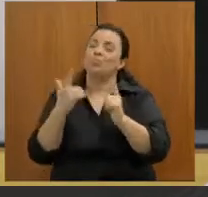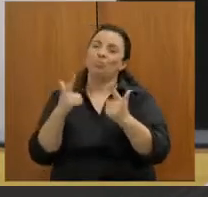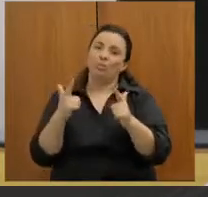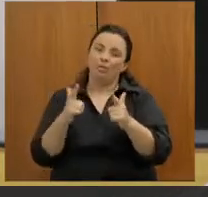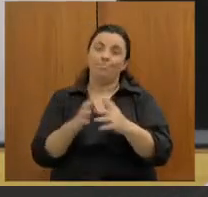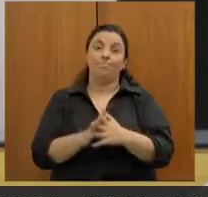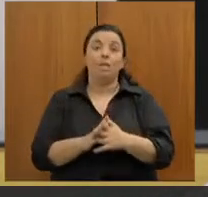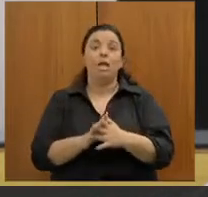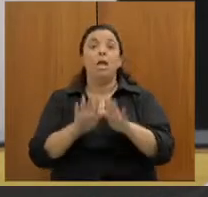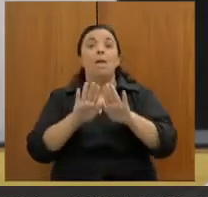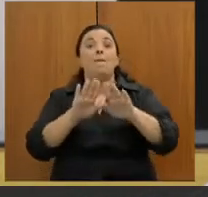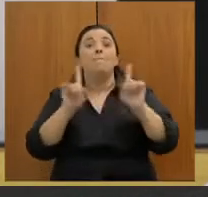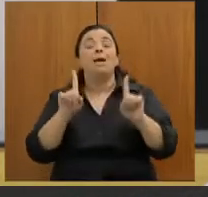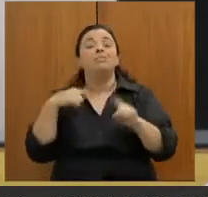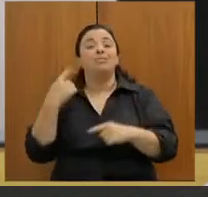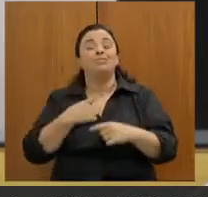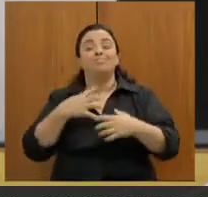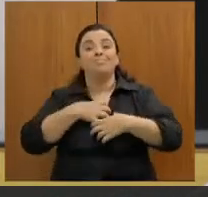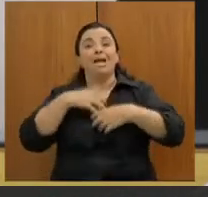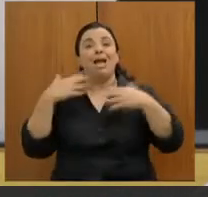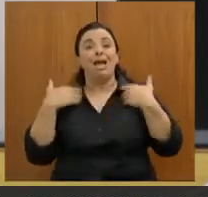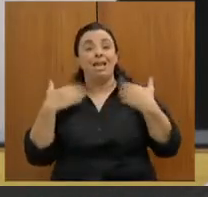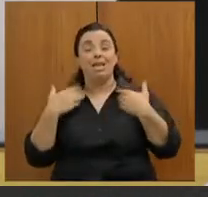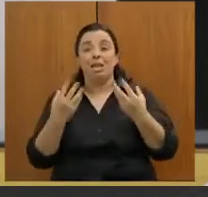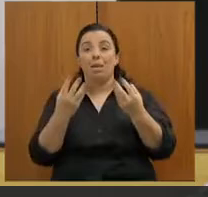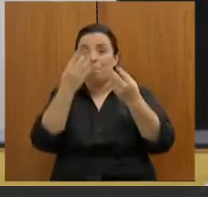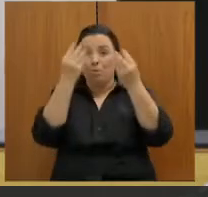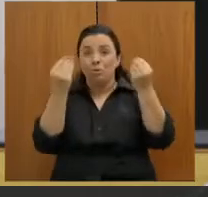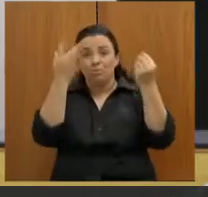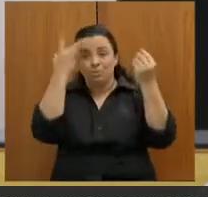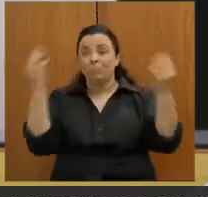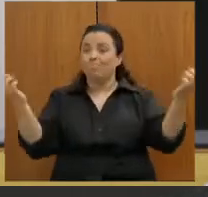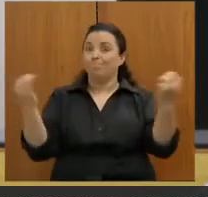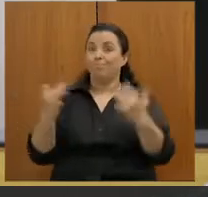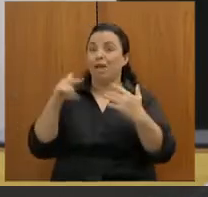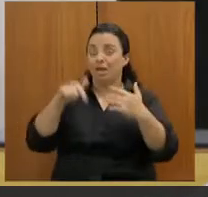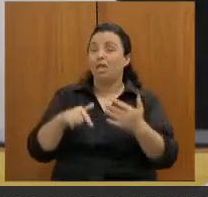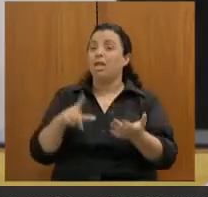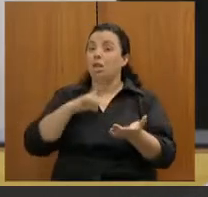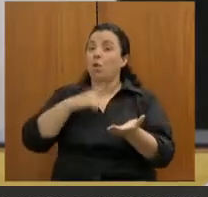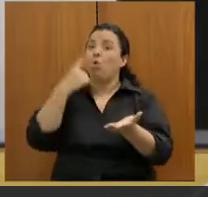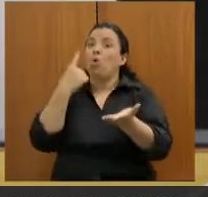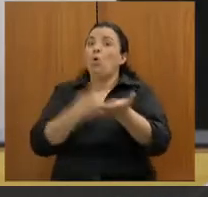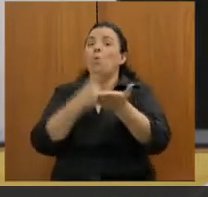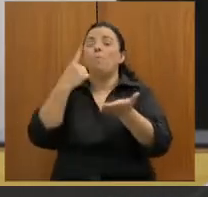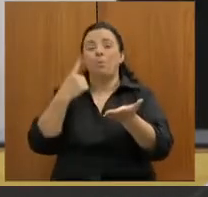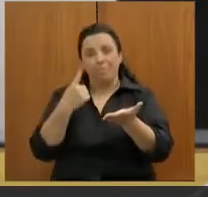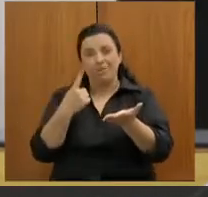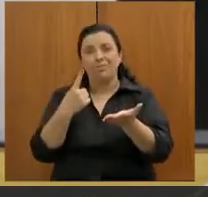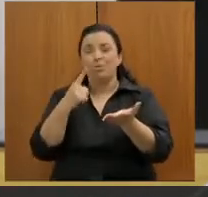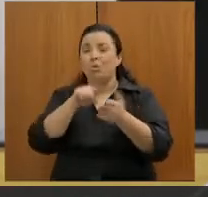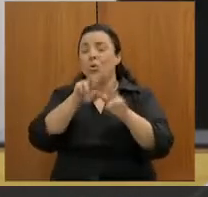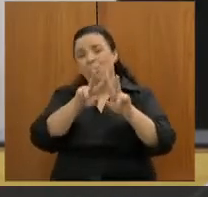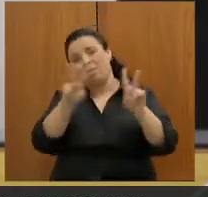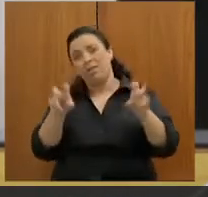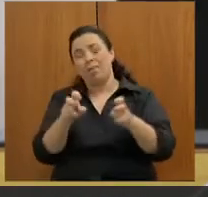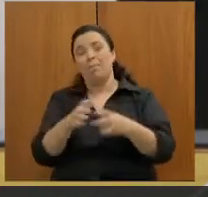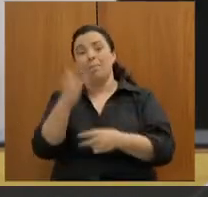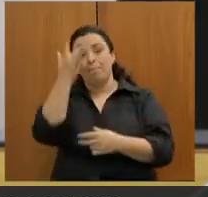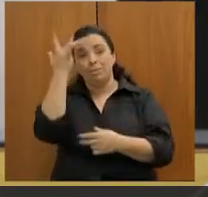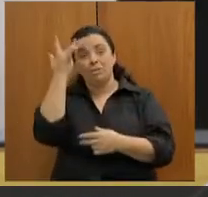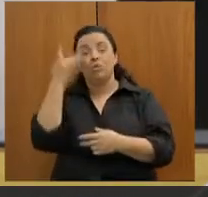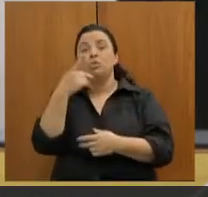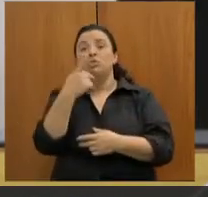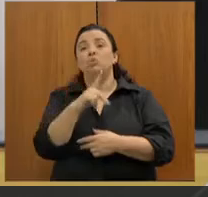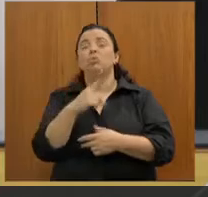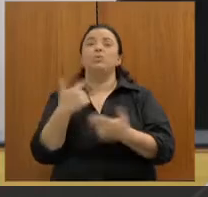tantas pessoas comprometidas com o debate da violência doméstica e familiar pessoas e lideranças que em suas atividades